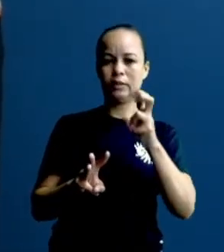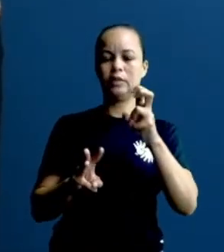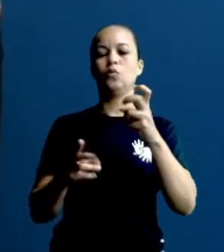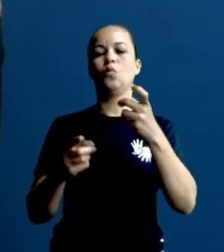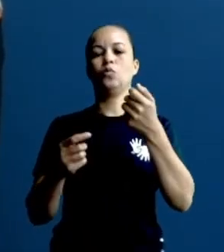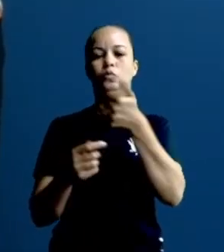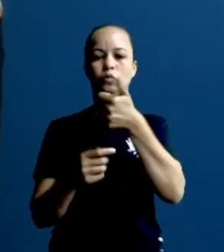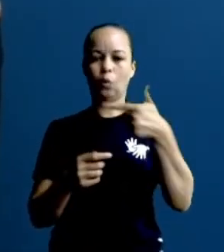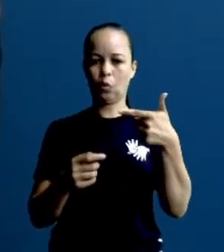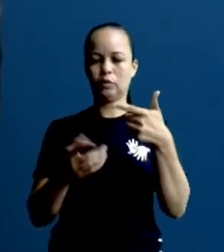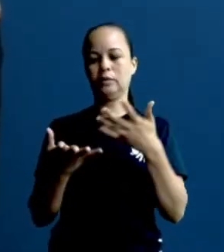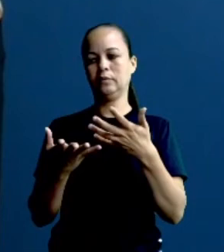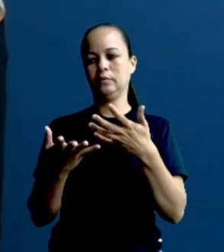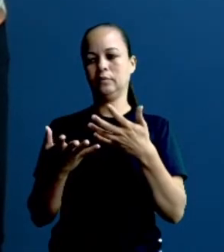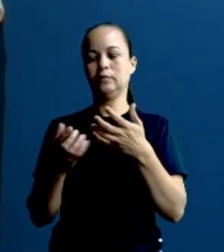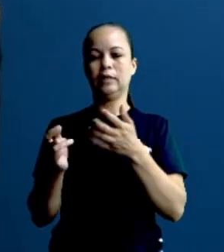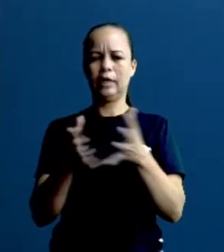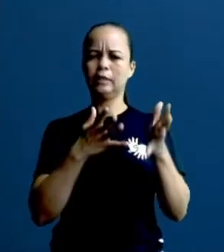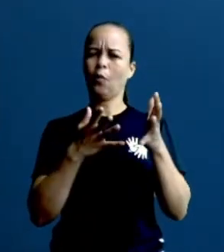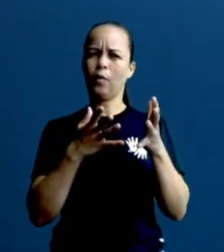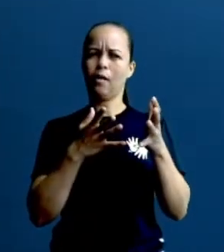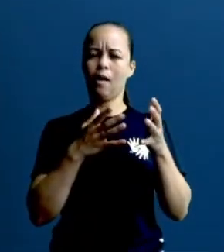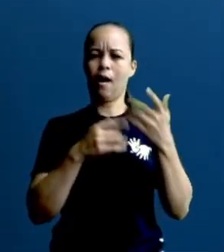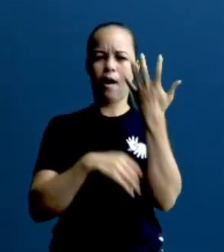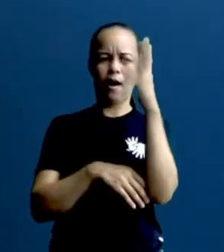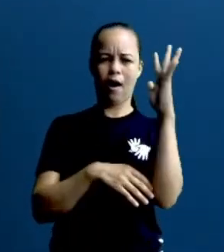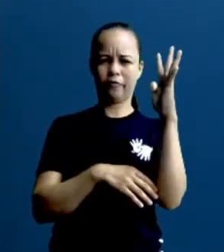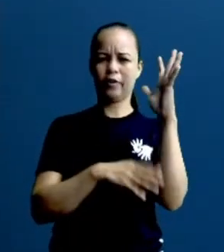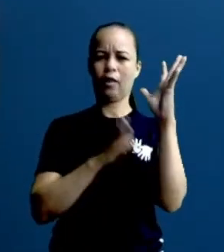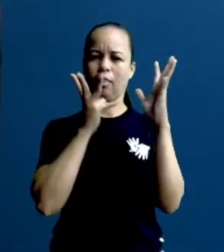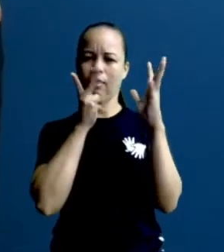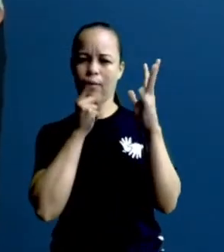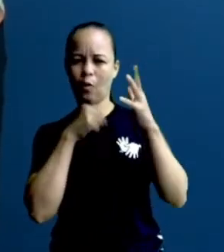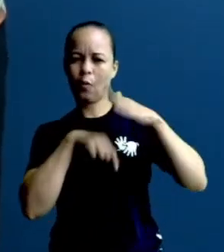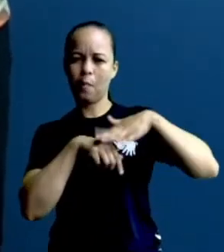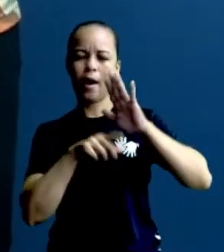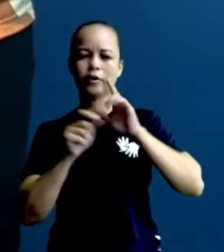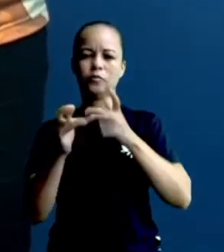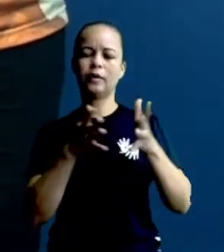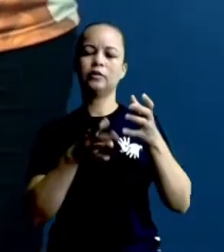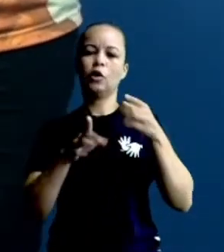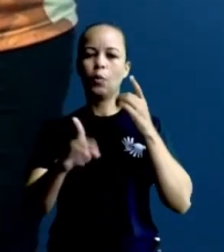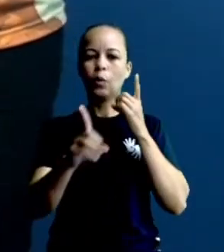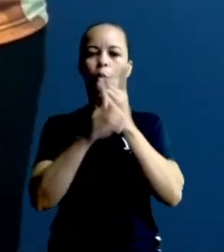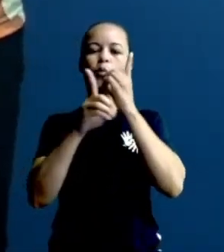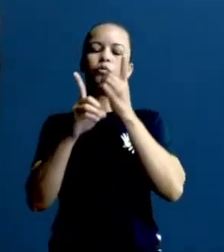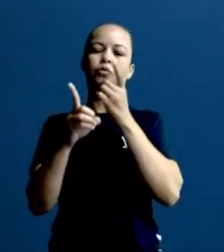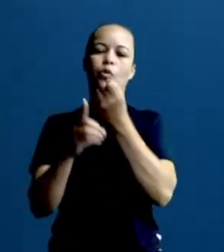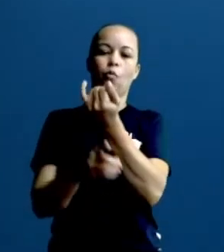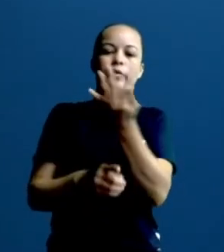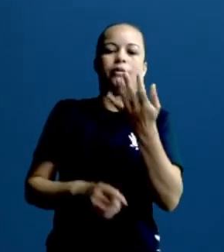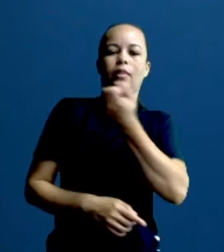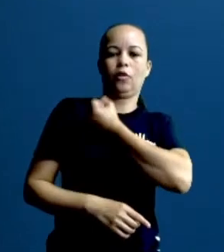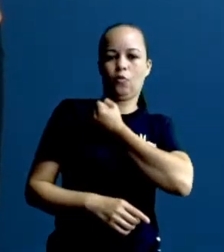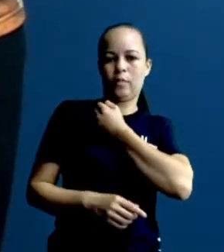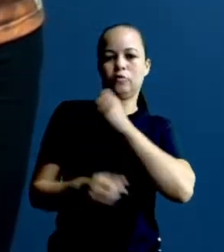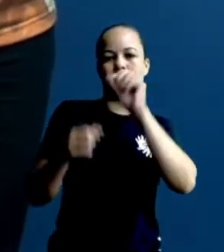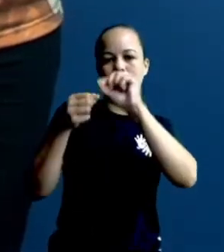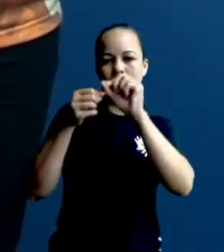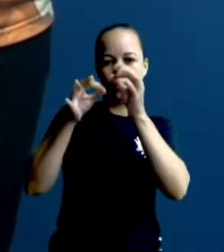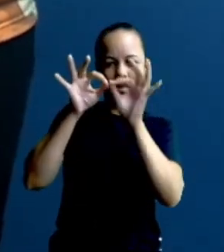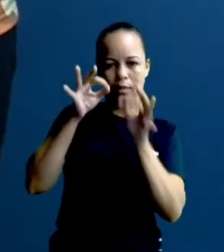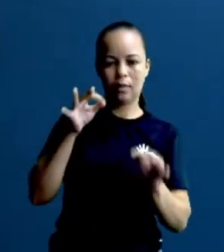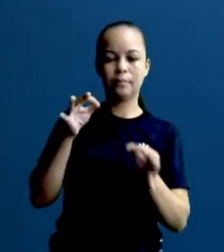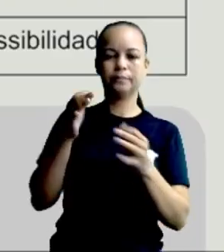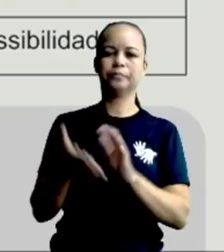Opa! Pela árvore eu demoro mais, mas eu chego à quantidade de números que ele está fazendo. Muito bem. Mas